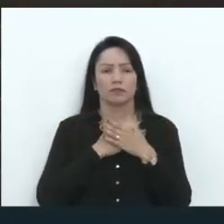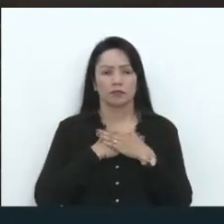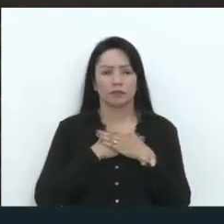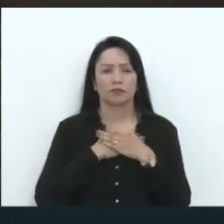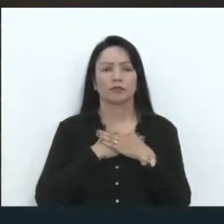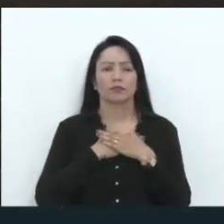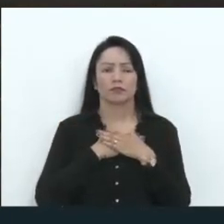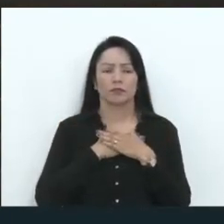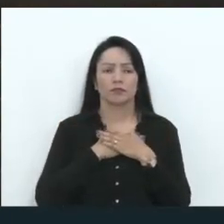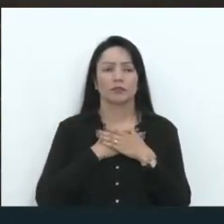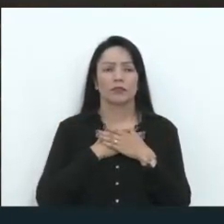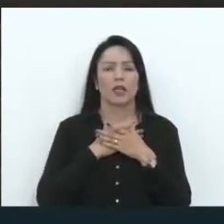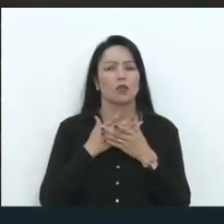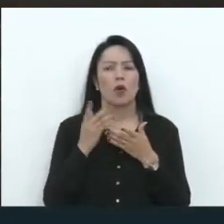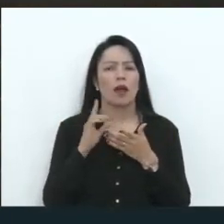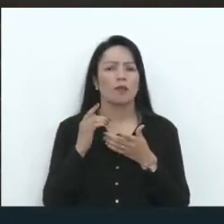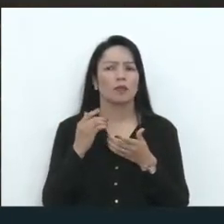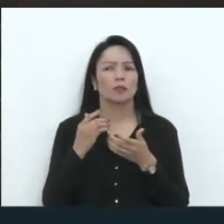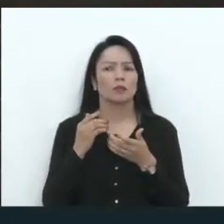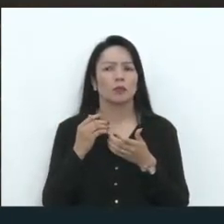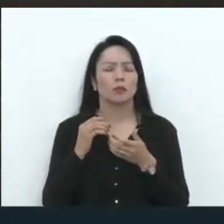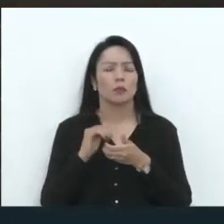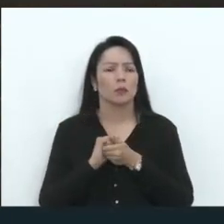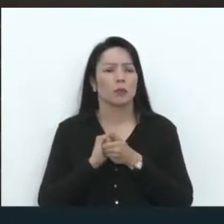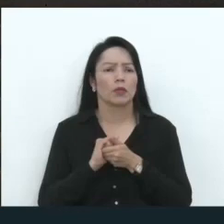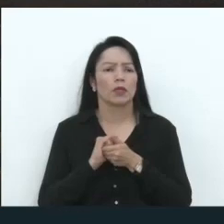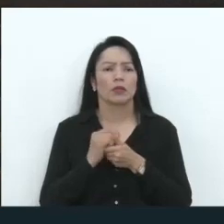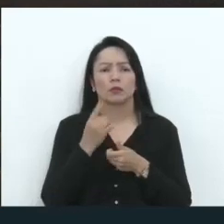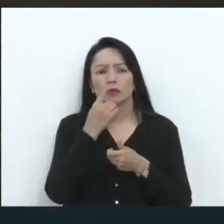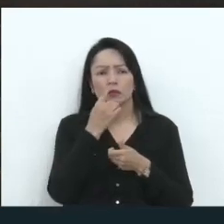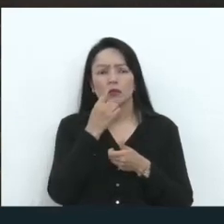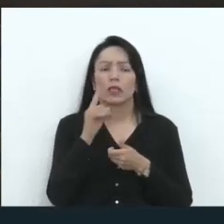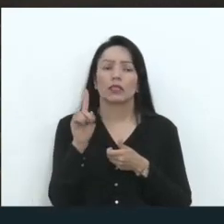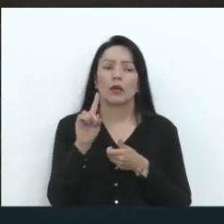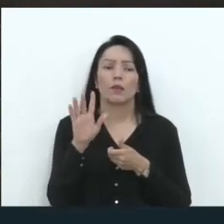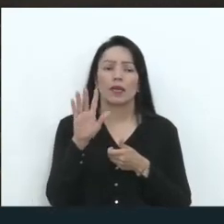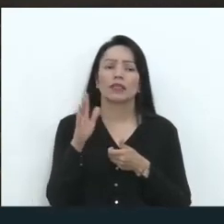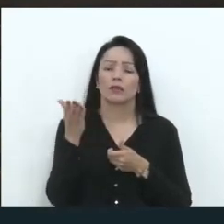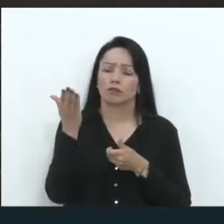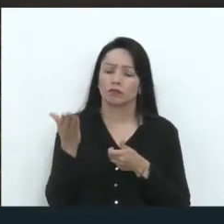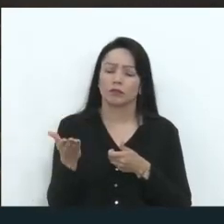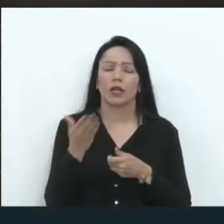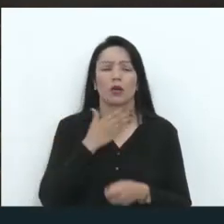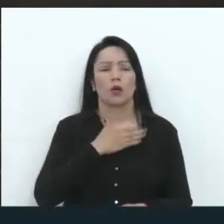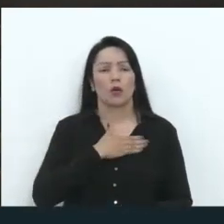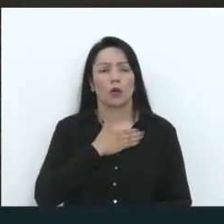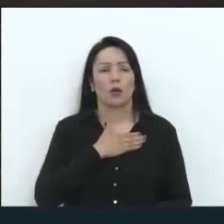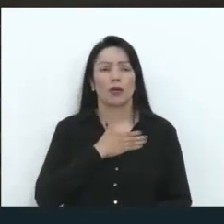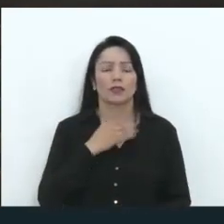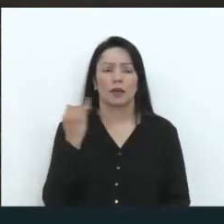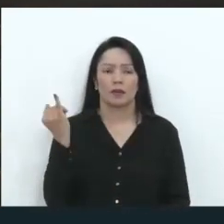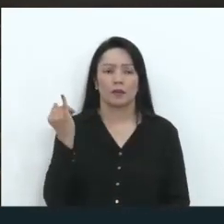fosse muito próximo, mas tínhamos uma estima por ele, sabíamos da relevância que ele